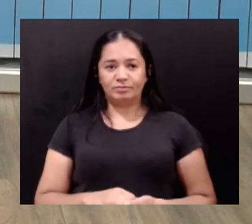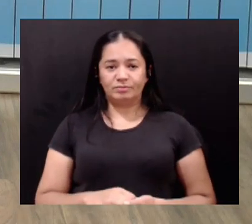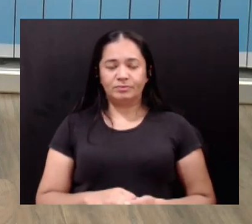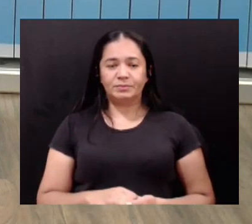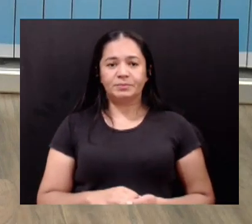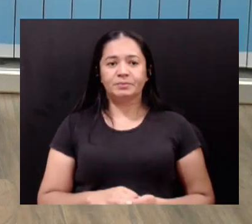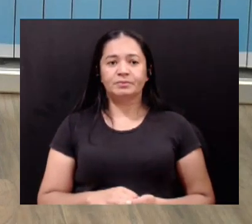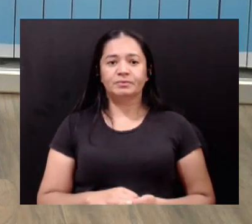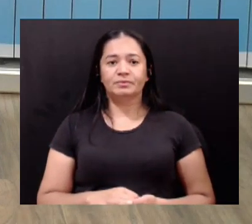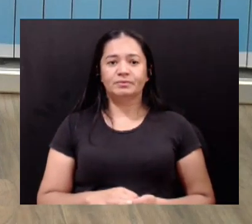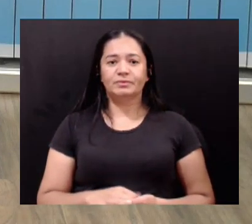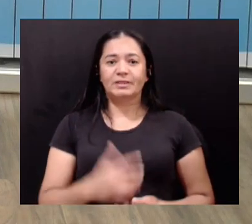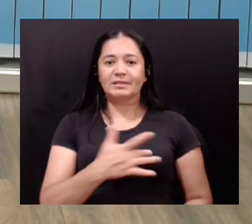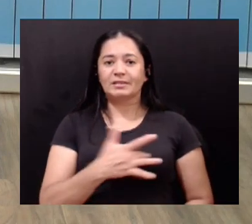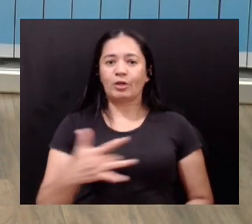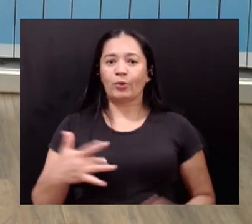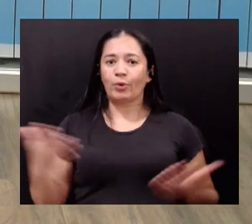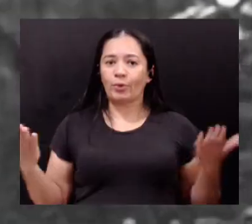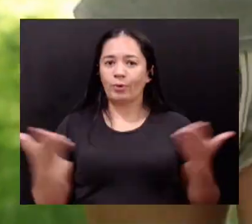Agora.